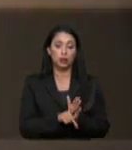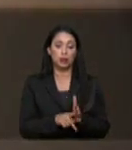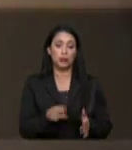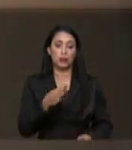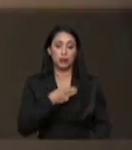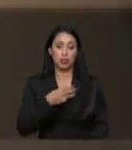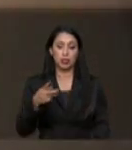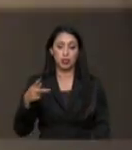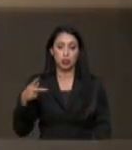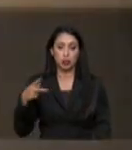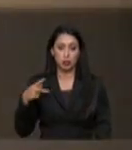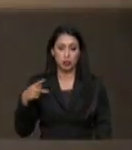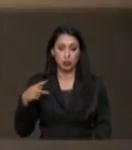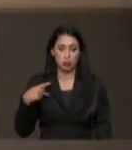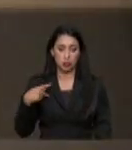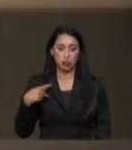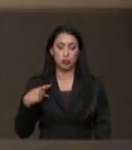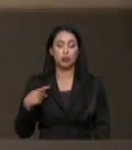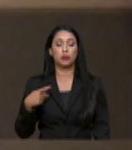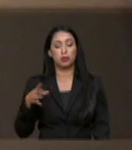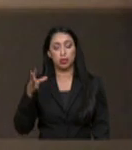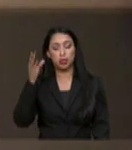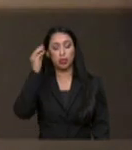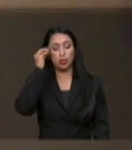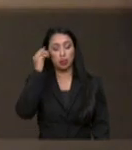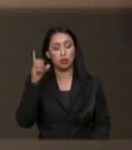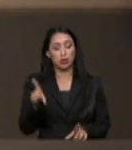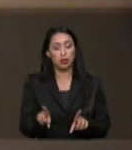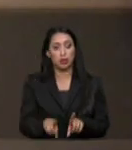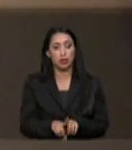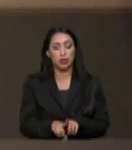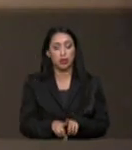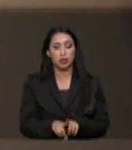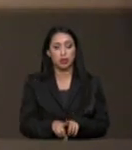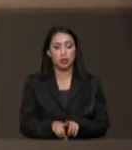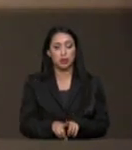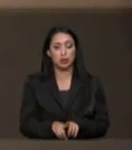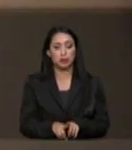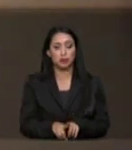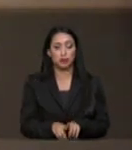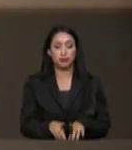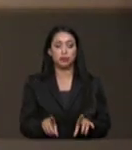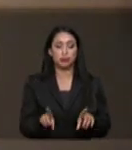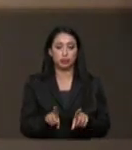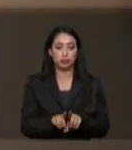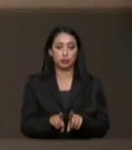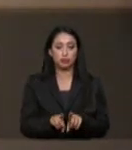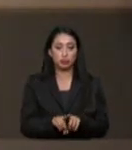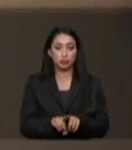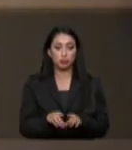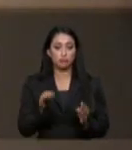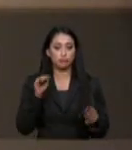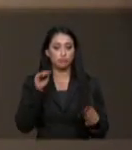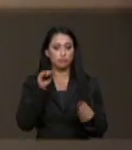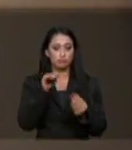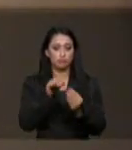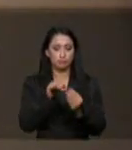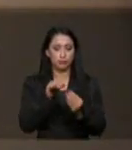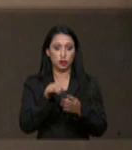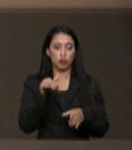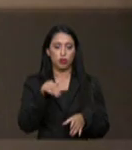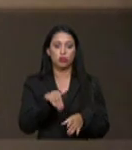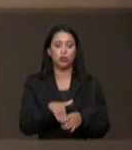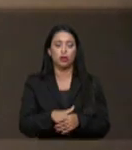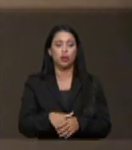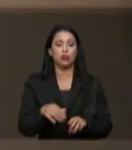Público Federal assim entendeu o e salvo melhor juízo foi também nesse sentido o voto